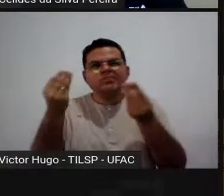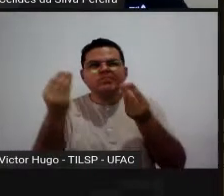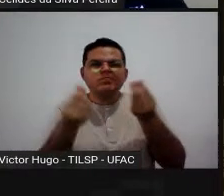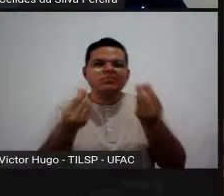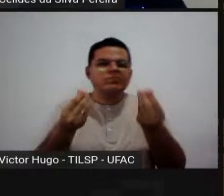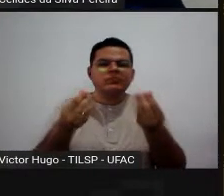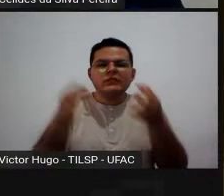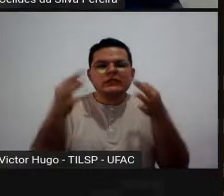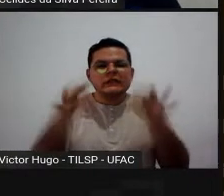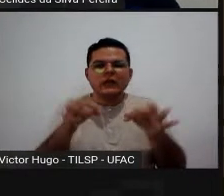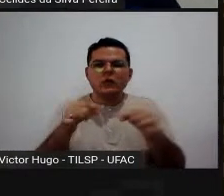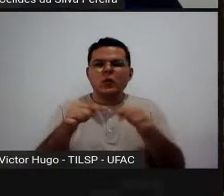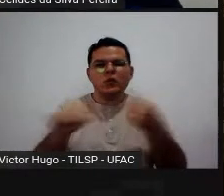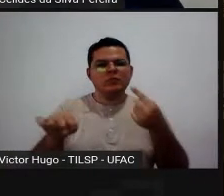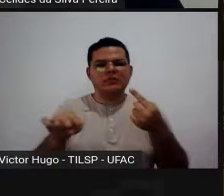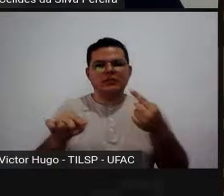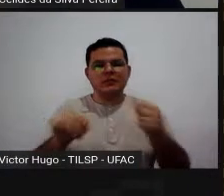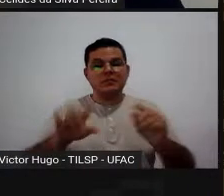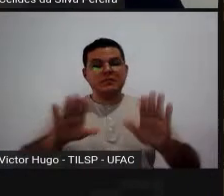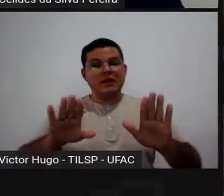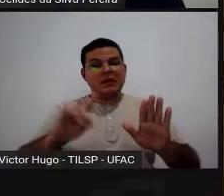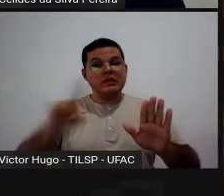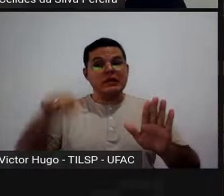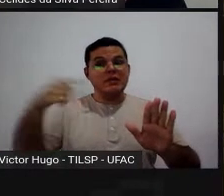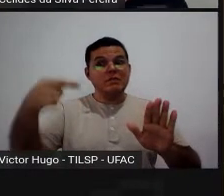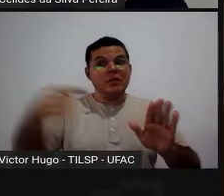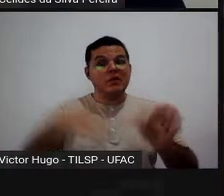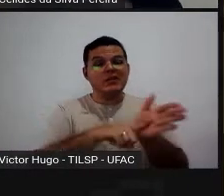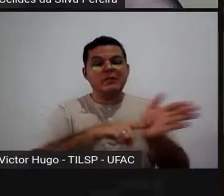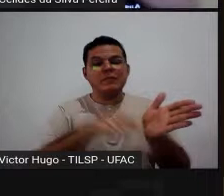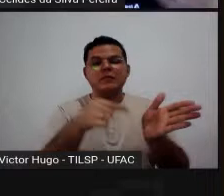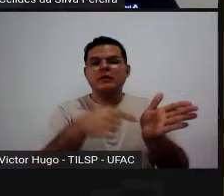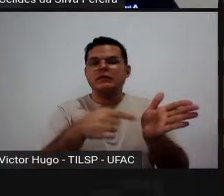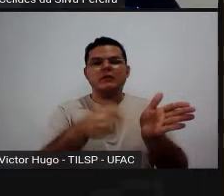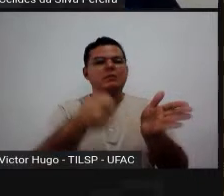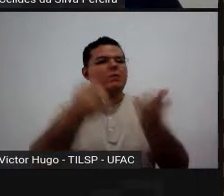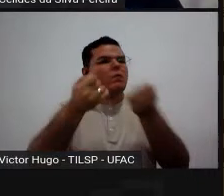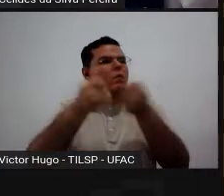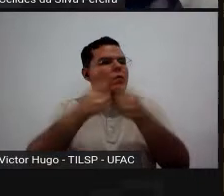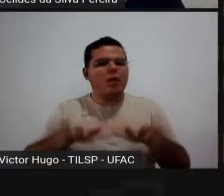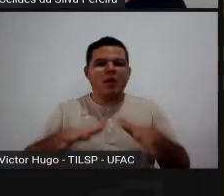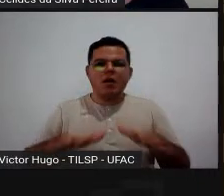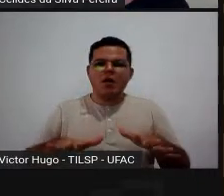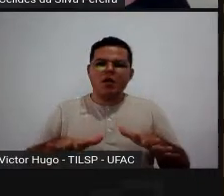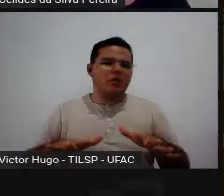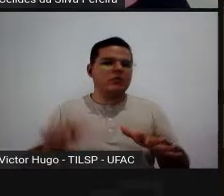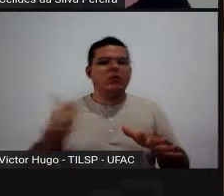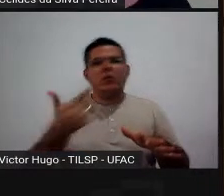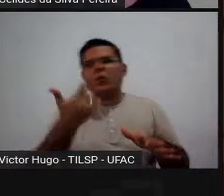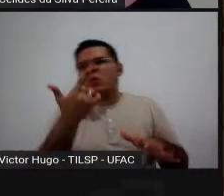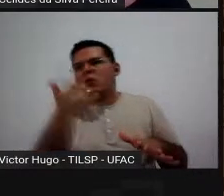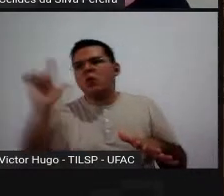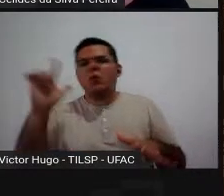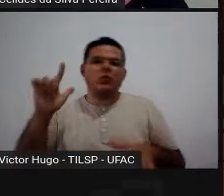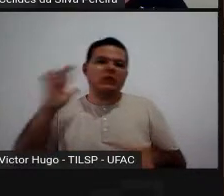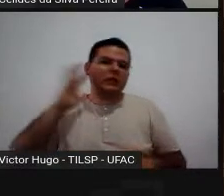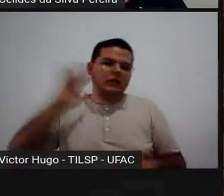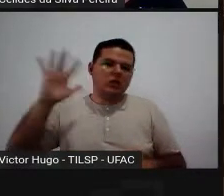posteriormente, eles foram desconstruídos com outras teorias que nós vamos falar